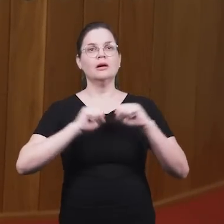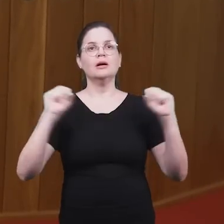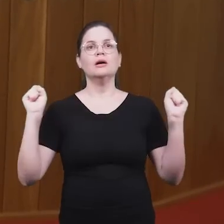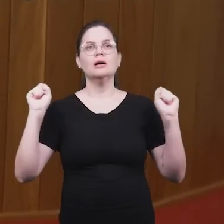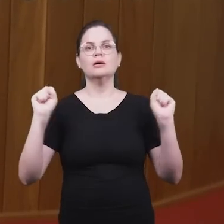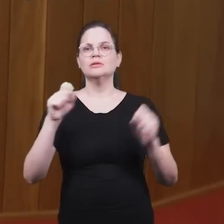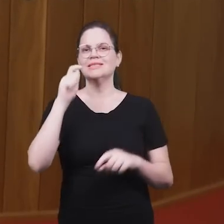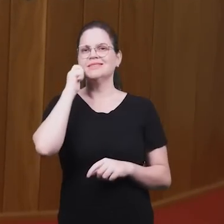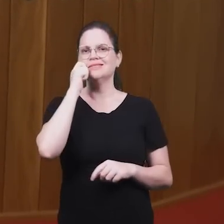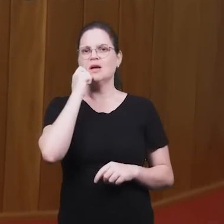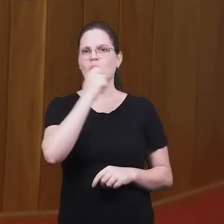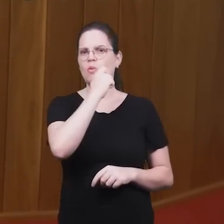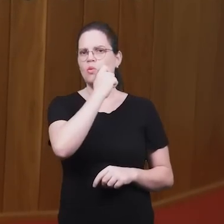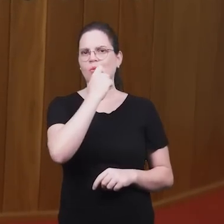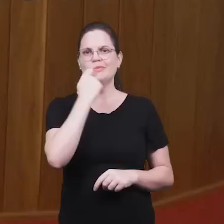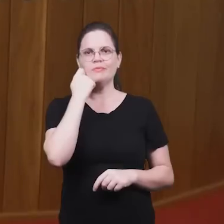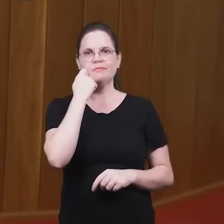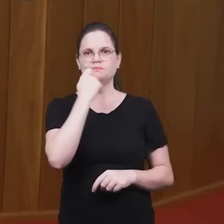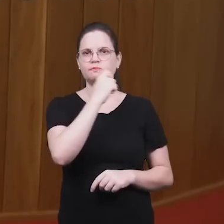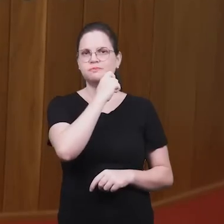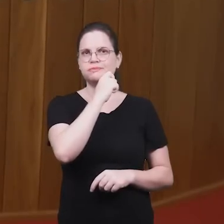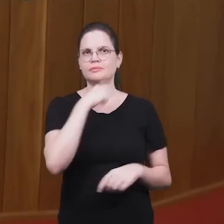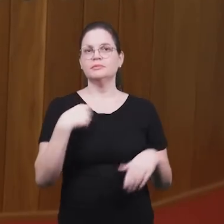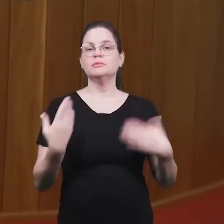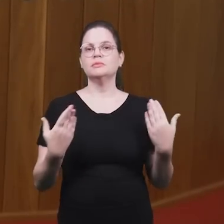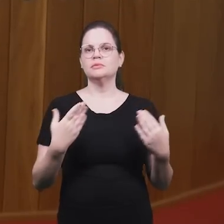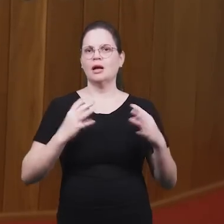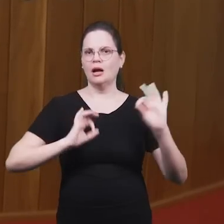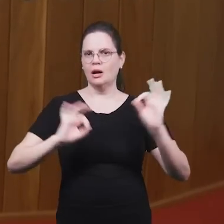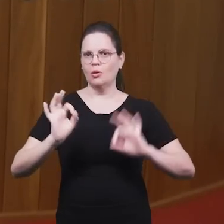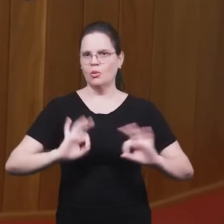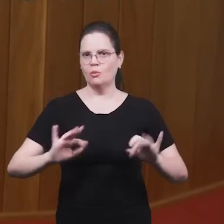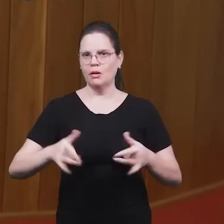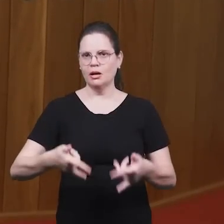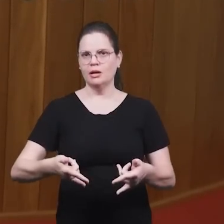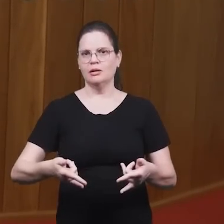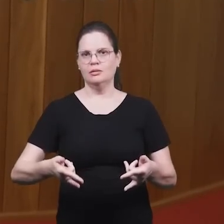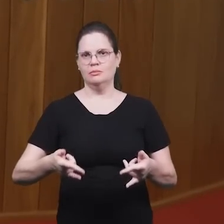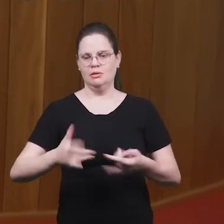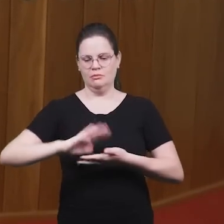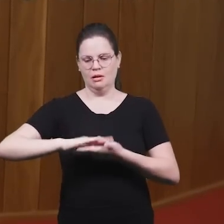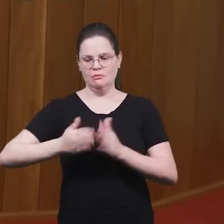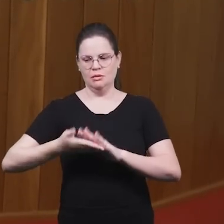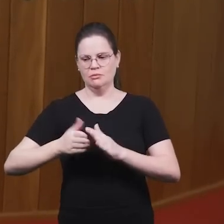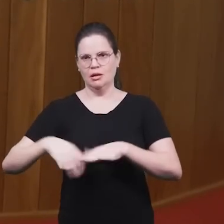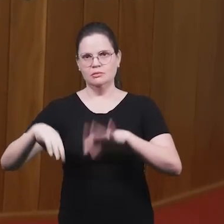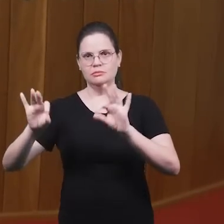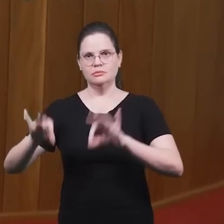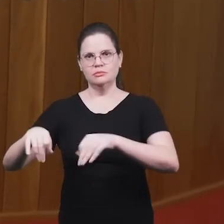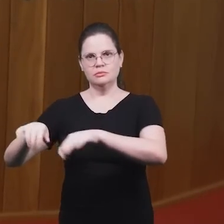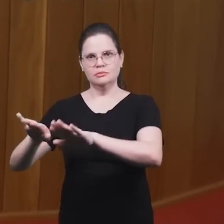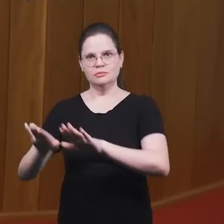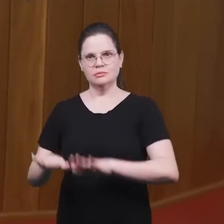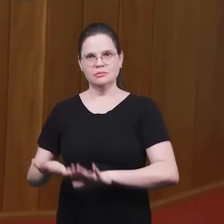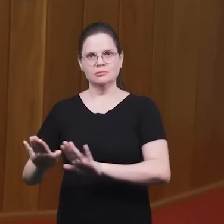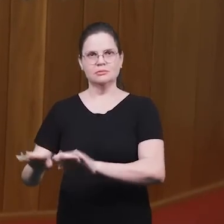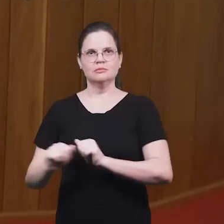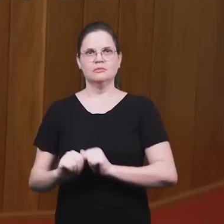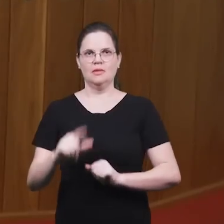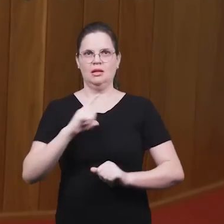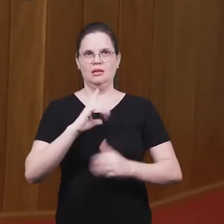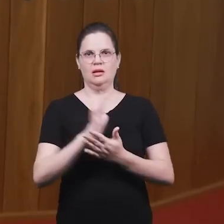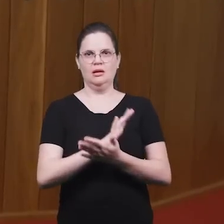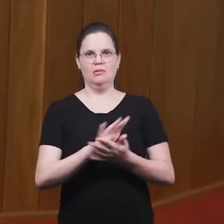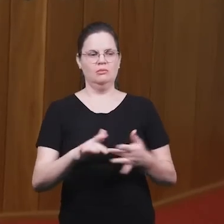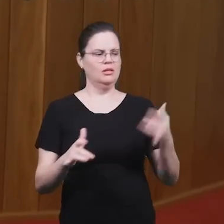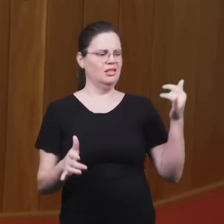acorda, escova os dentes, arruma sua cama, mas eu estou sabendo que tem uns